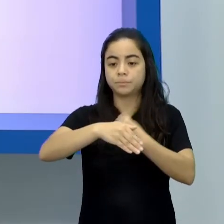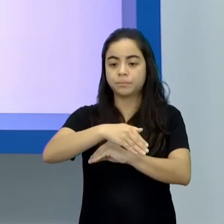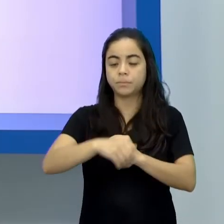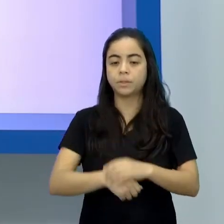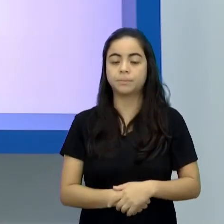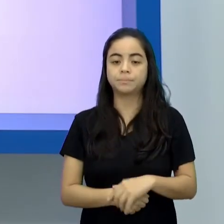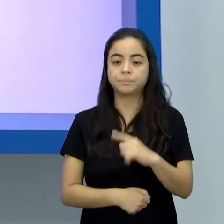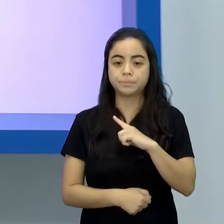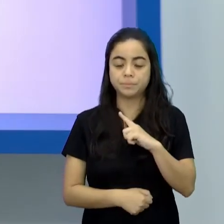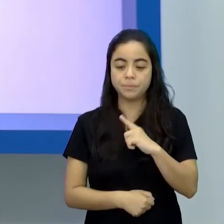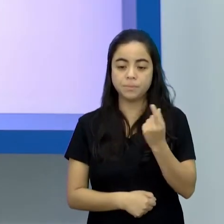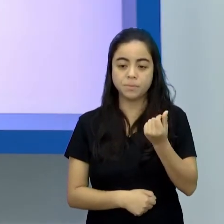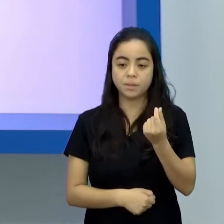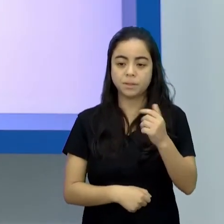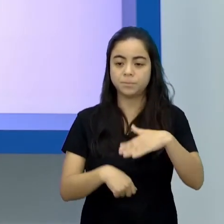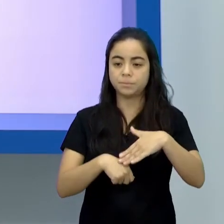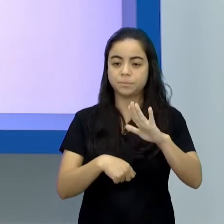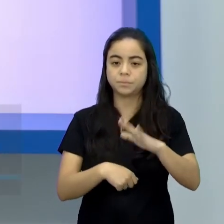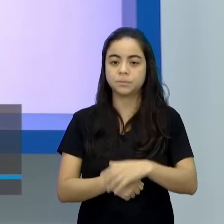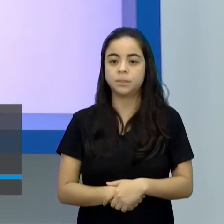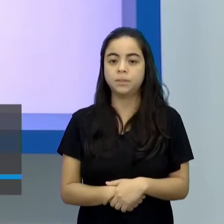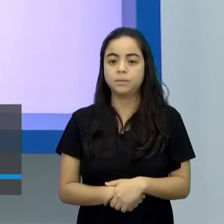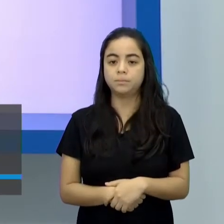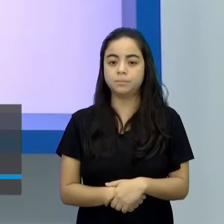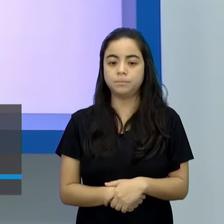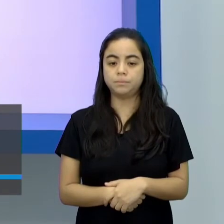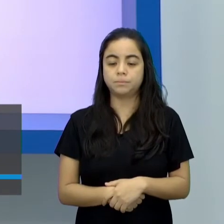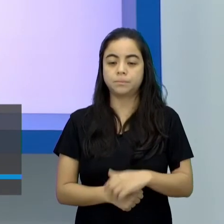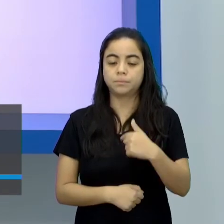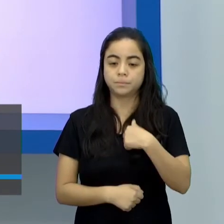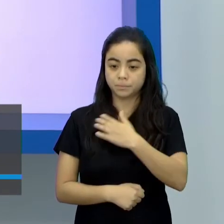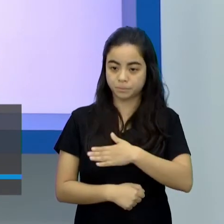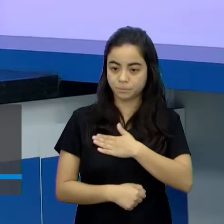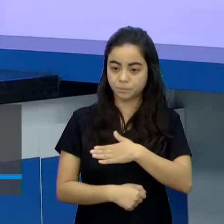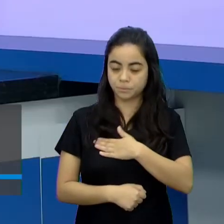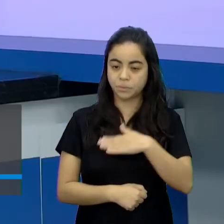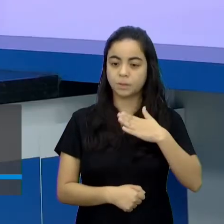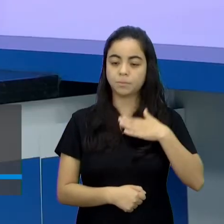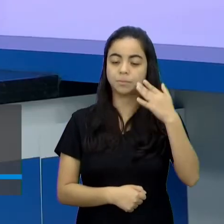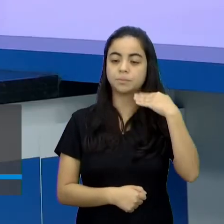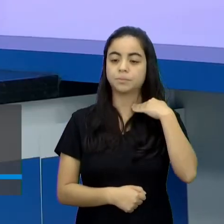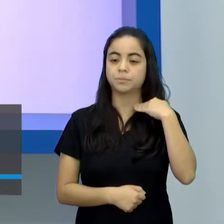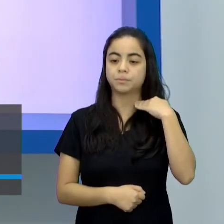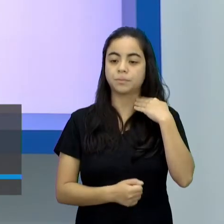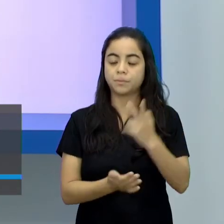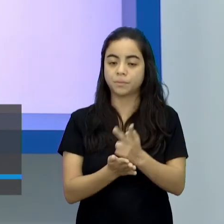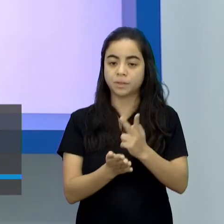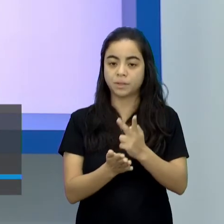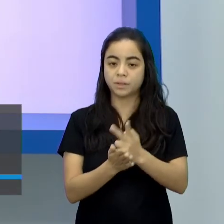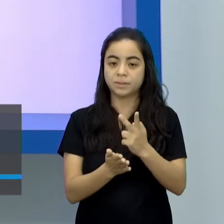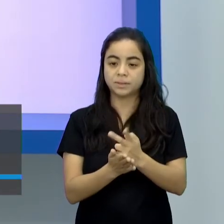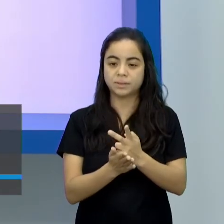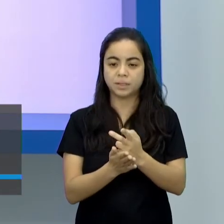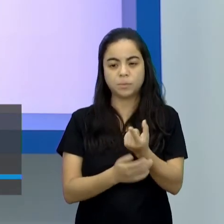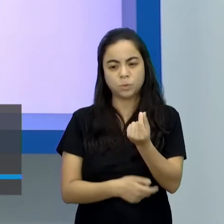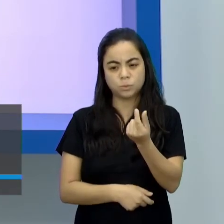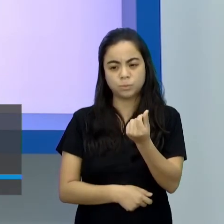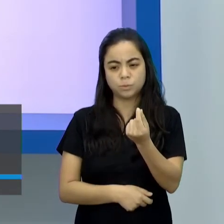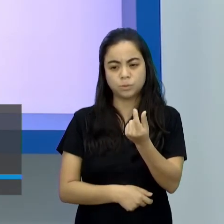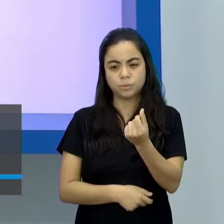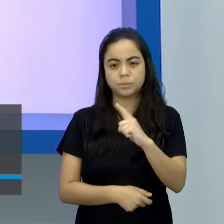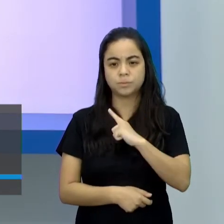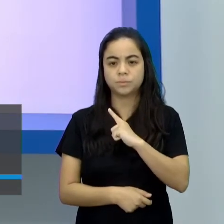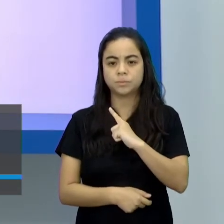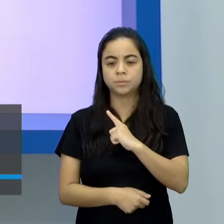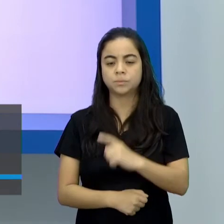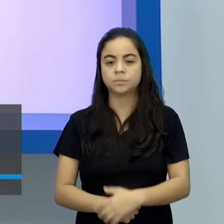para ter esse dinheirinho. Eu gosto de ver minha conta sempre com saldo, você também? Sim. Eu não gosto de ver conta zerada, não, eu gosto de ver ela sempre